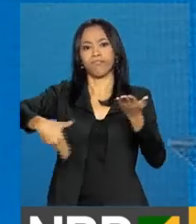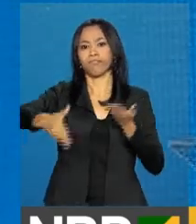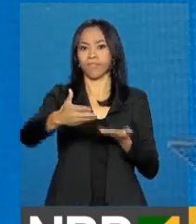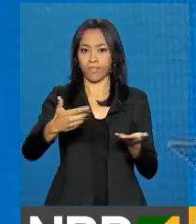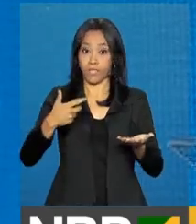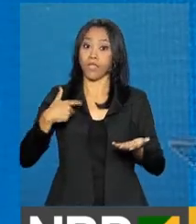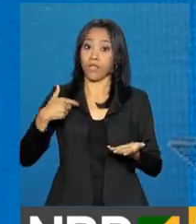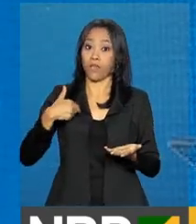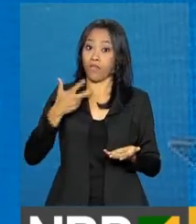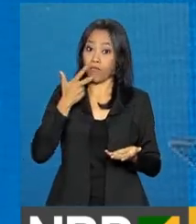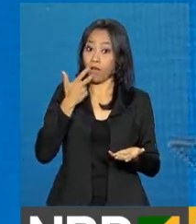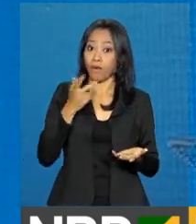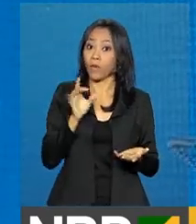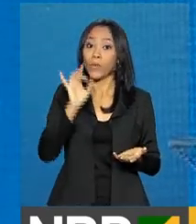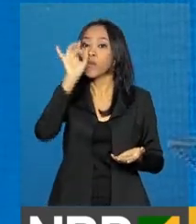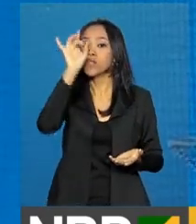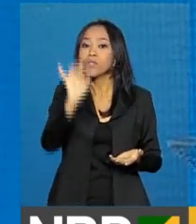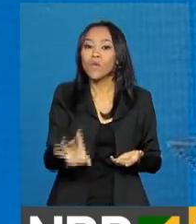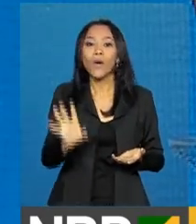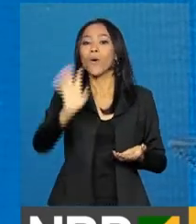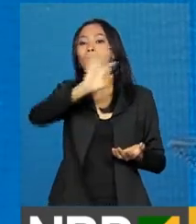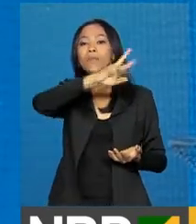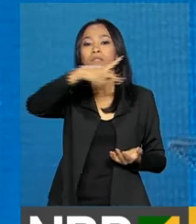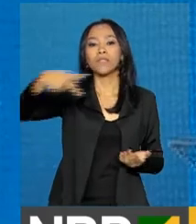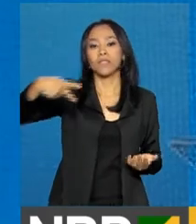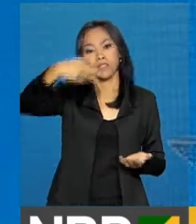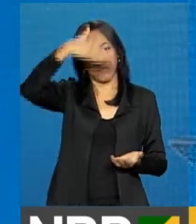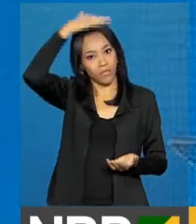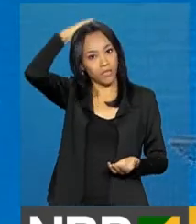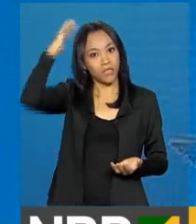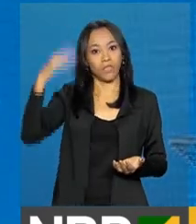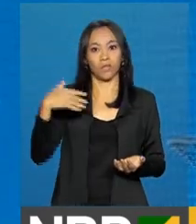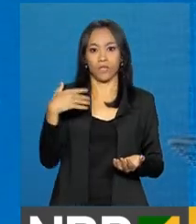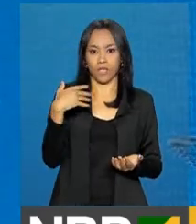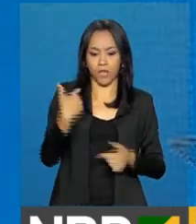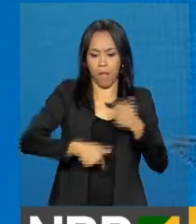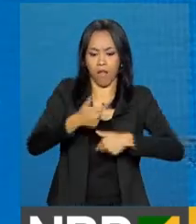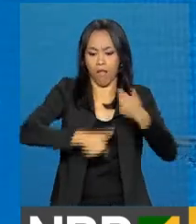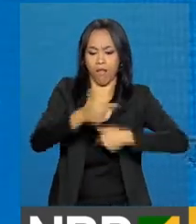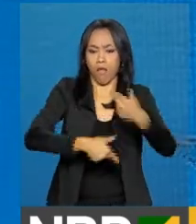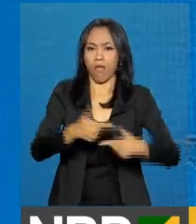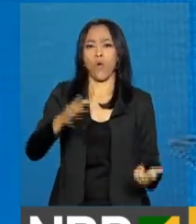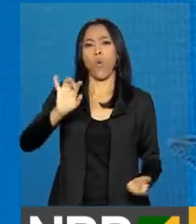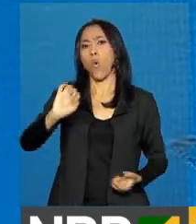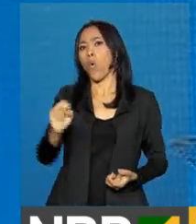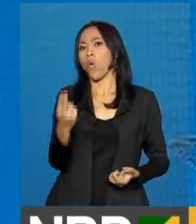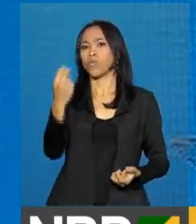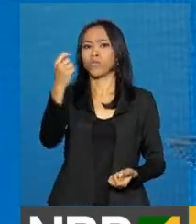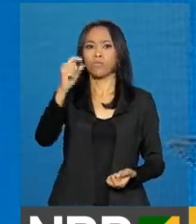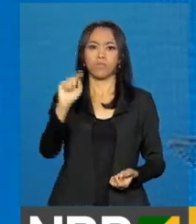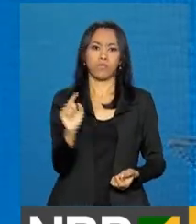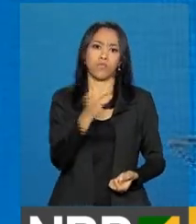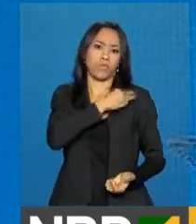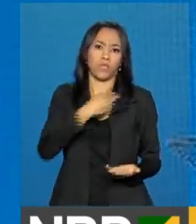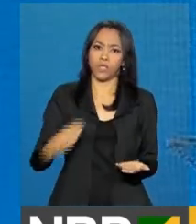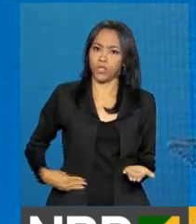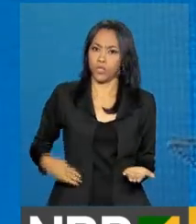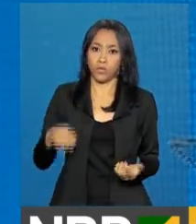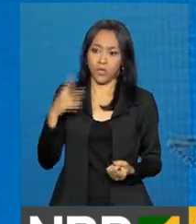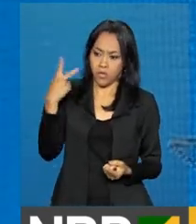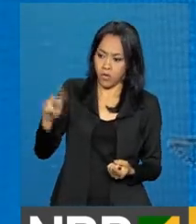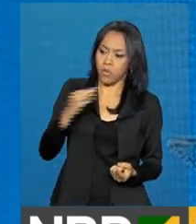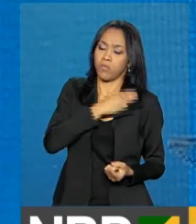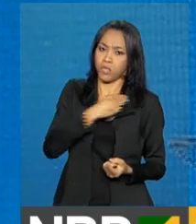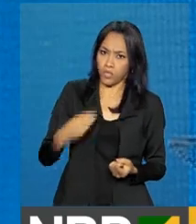digo eu, não é apenas o presidente da República que faz tudo no país, não é apenas o ministro, né? O ministro Baldi faz um